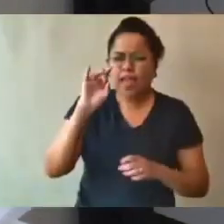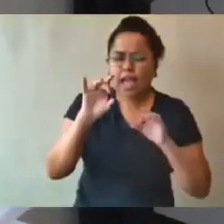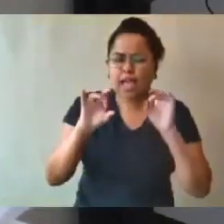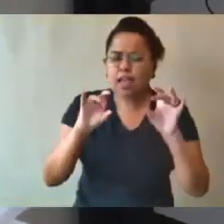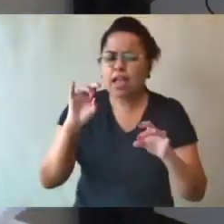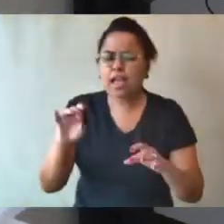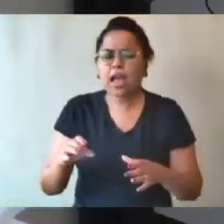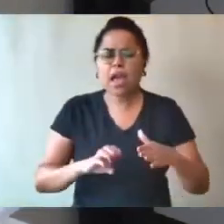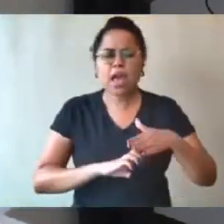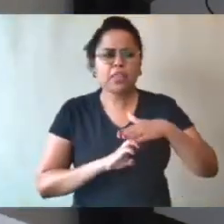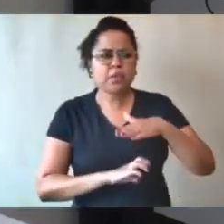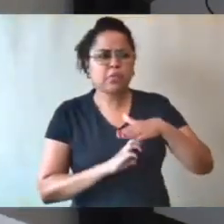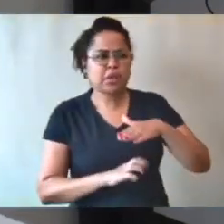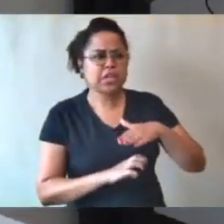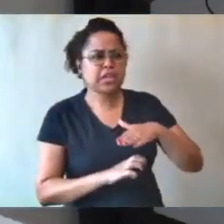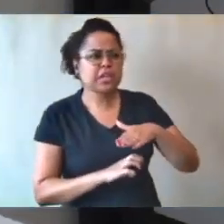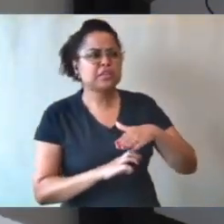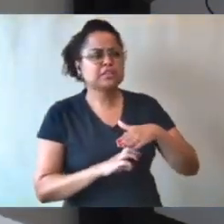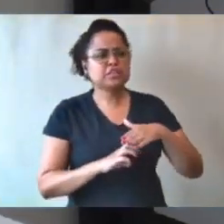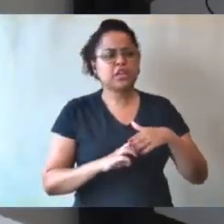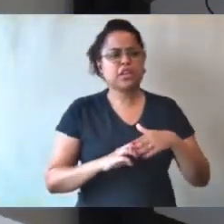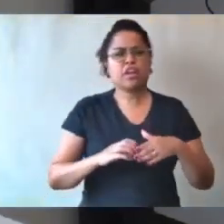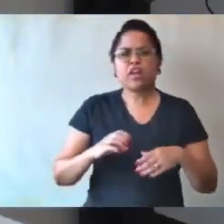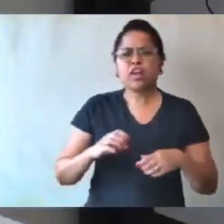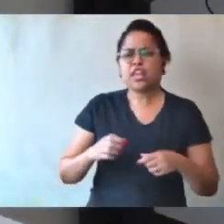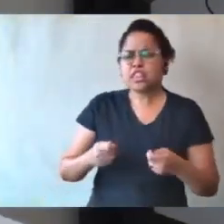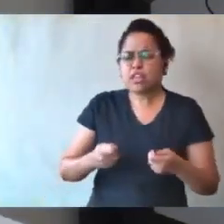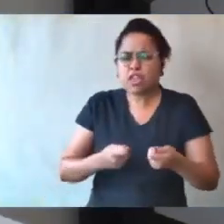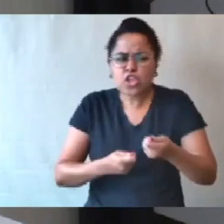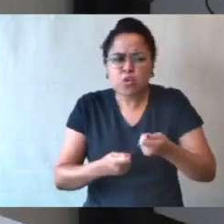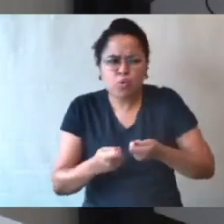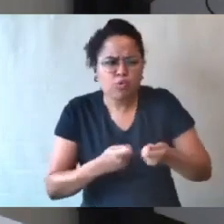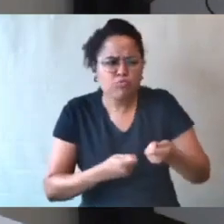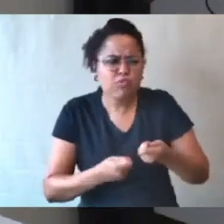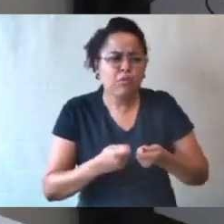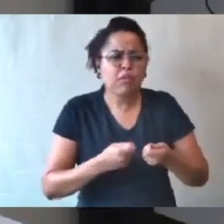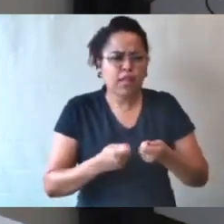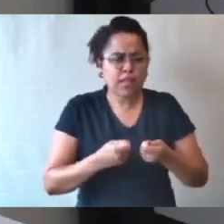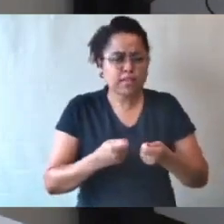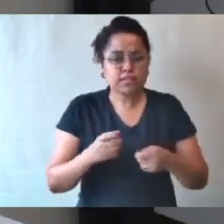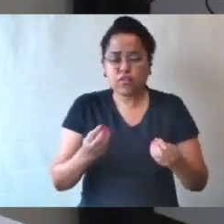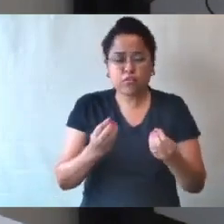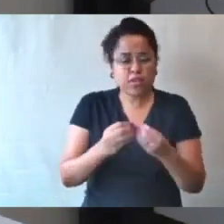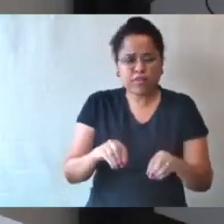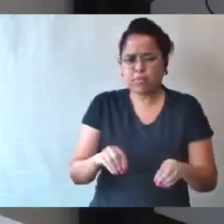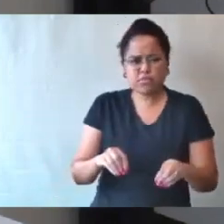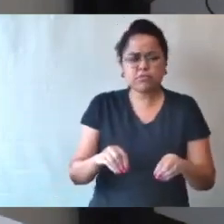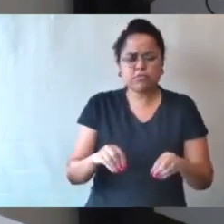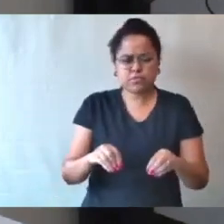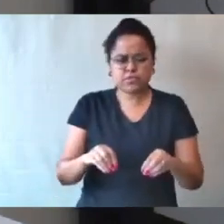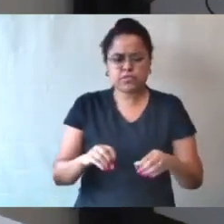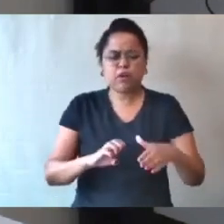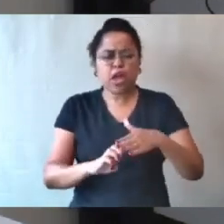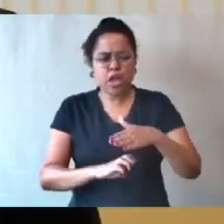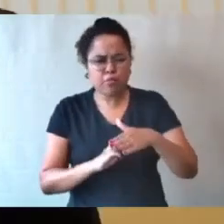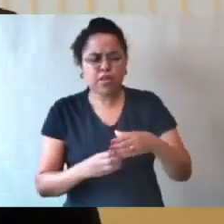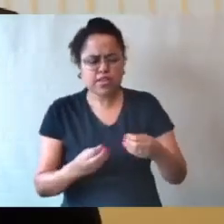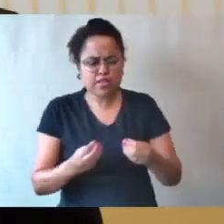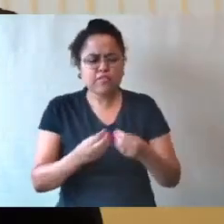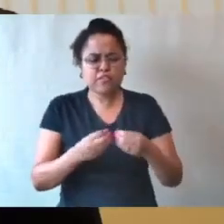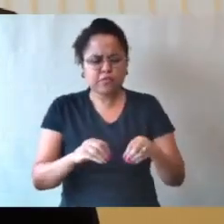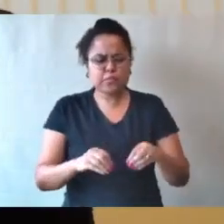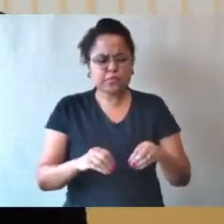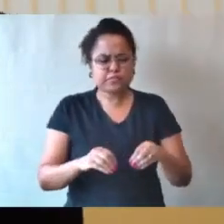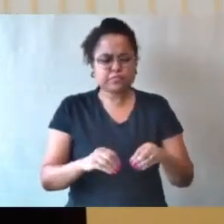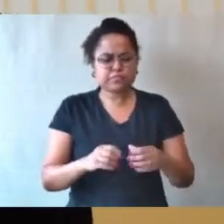uma controladoria. Ela tem que controlar isso e olhar, senão eu vou levar prejuízo. Não, como eu disse ao senhor, o único ponto... Cada